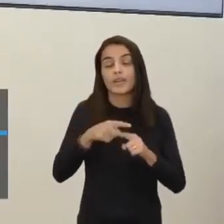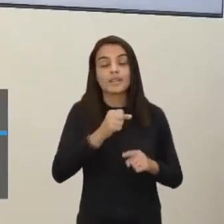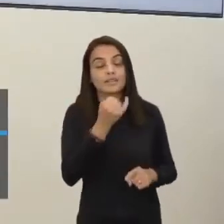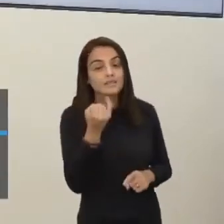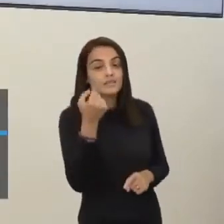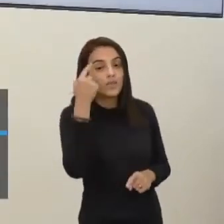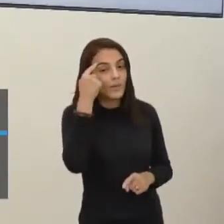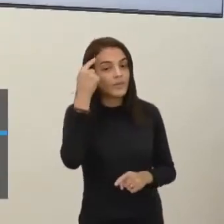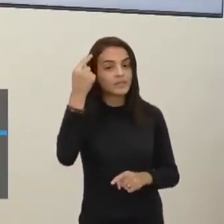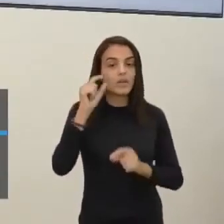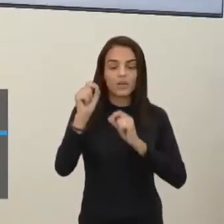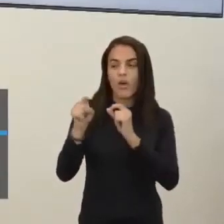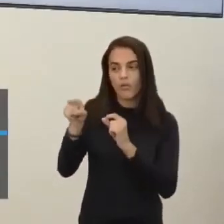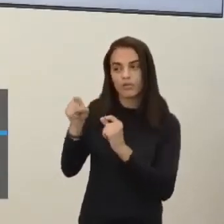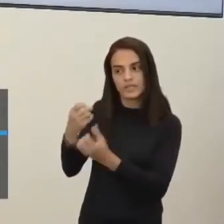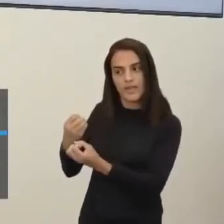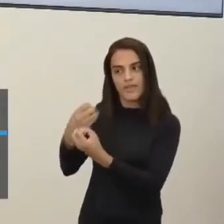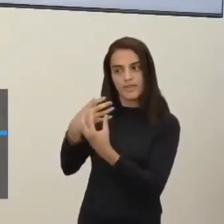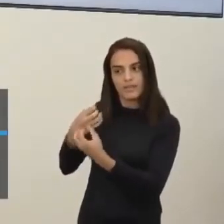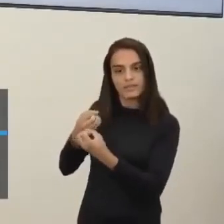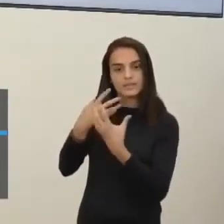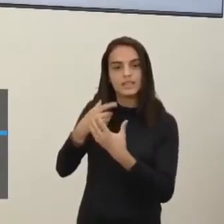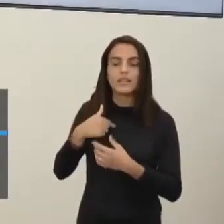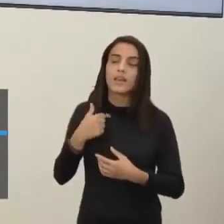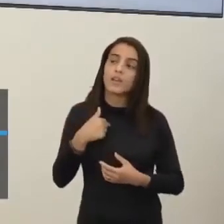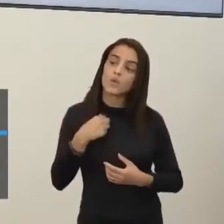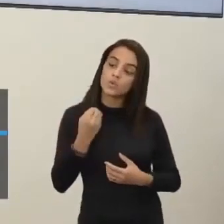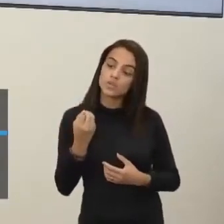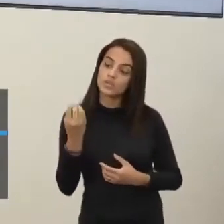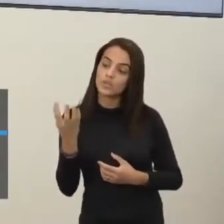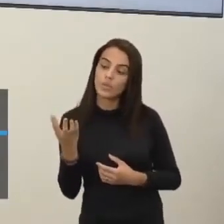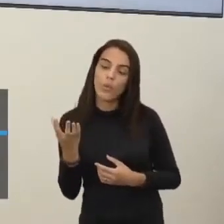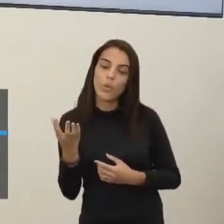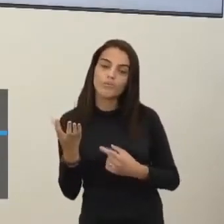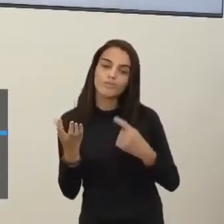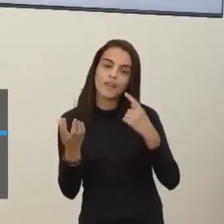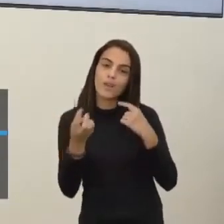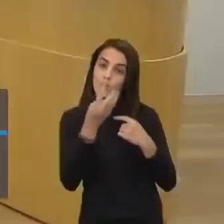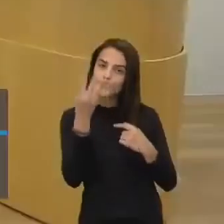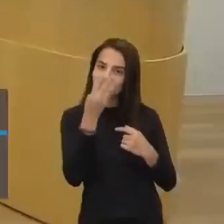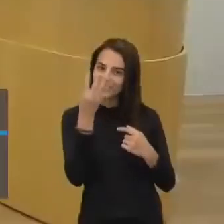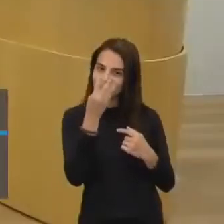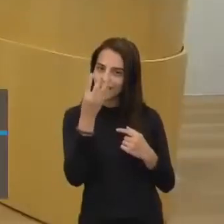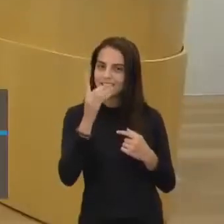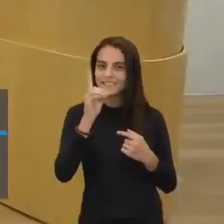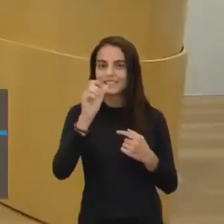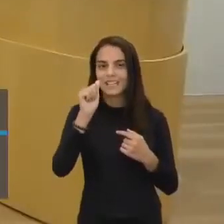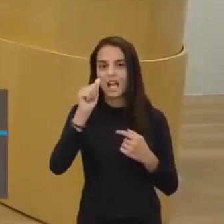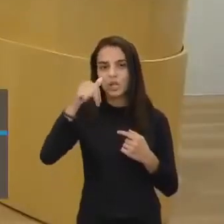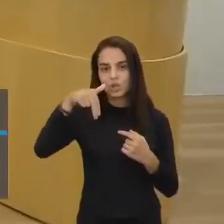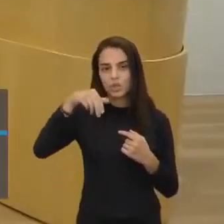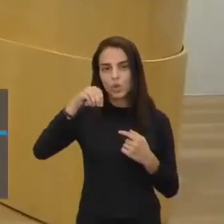você ensina isso aqui pra mim, eu te dou... Eu tenho 3 Danone lá na geladeira.